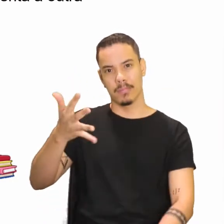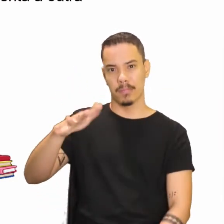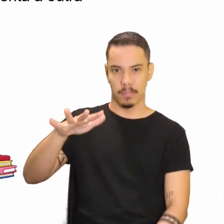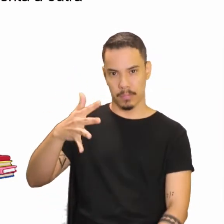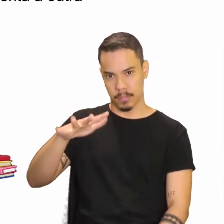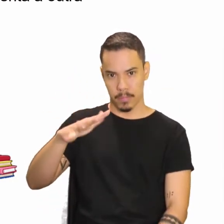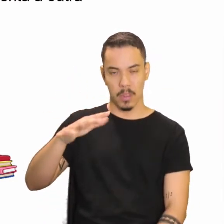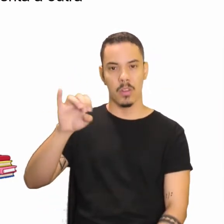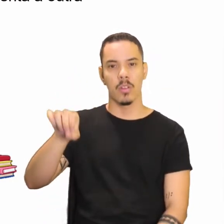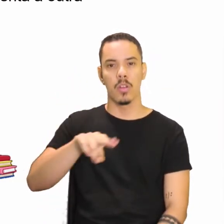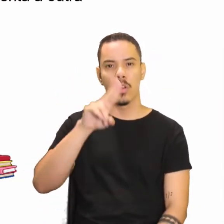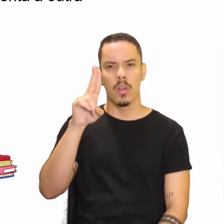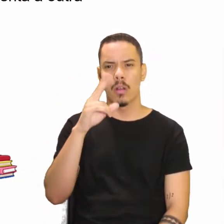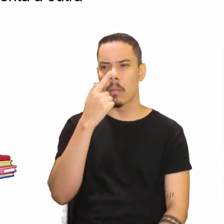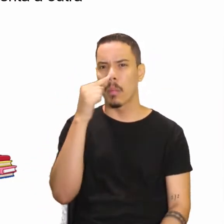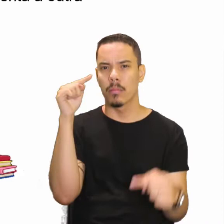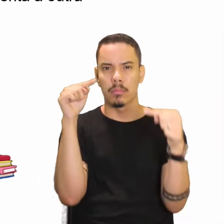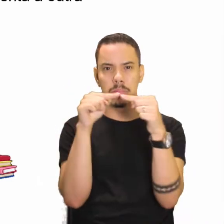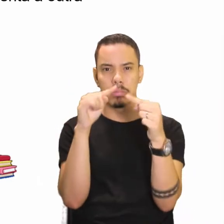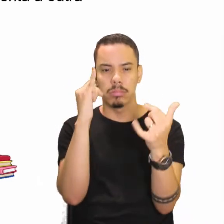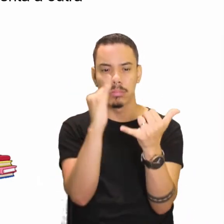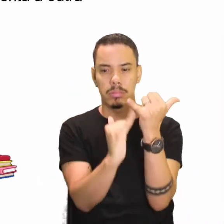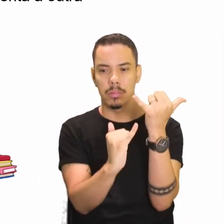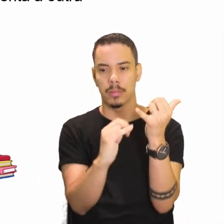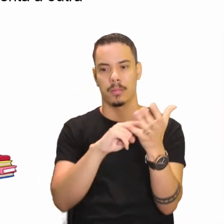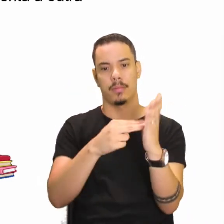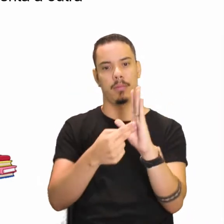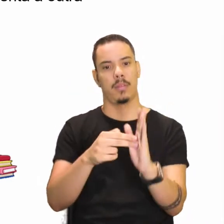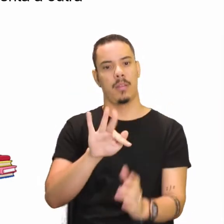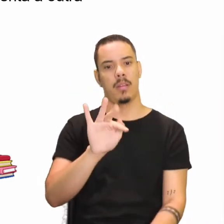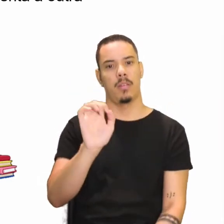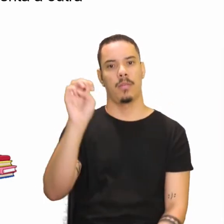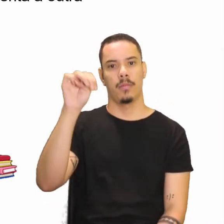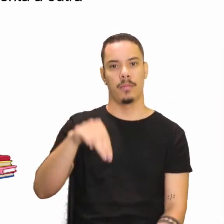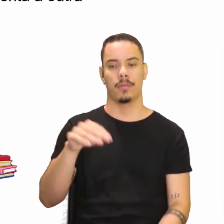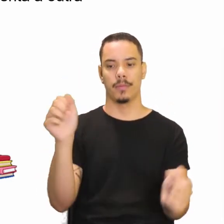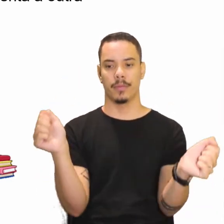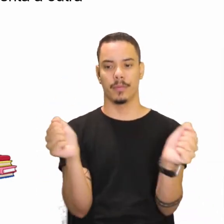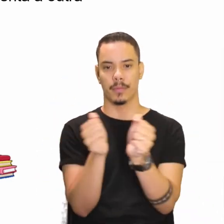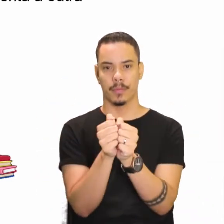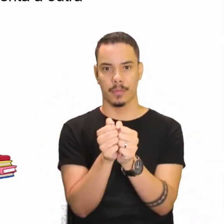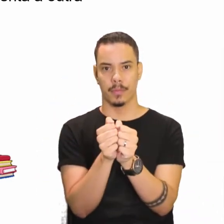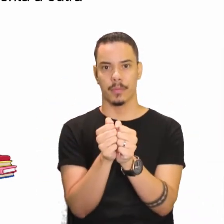né? Uma afinidade, eu vou usar afim junto.